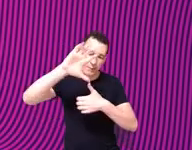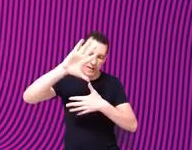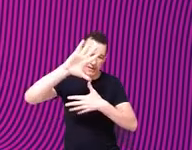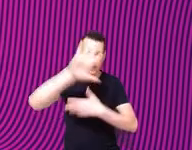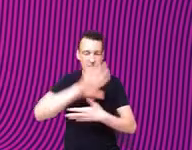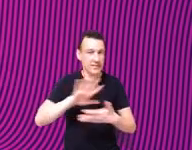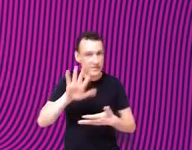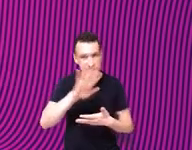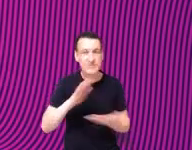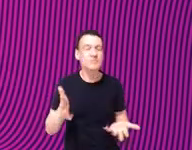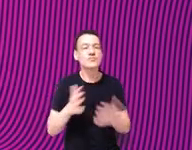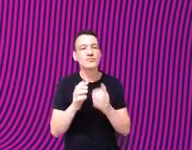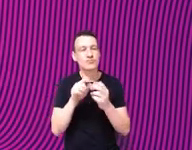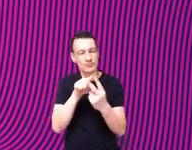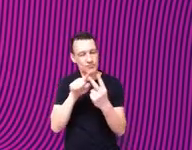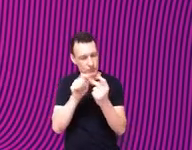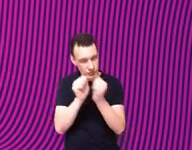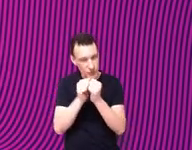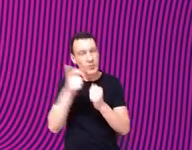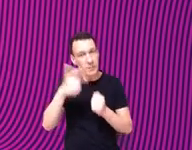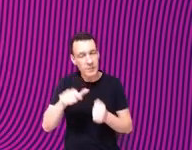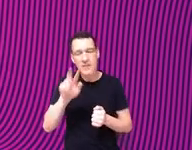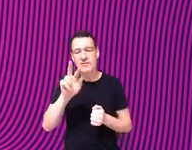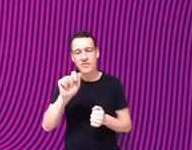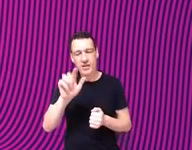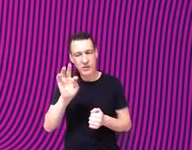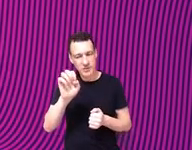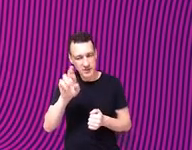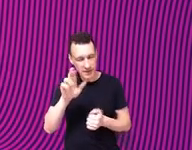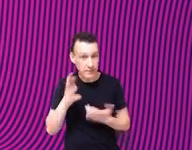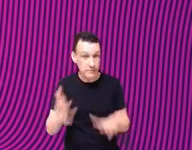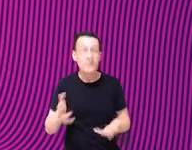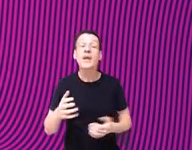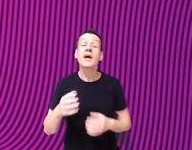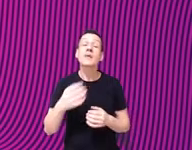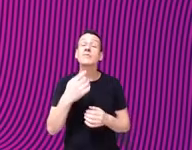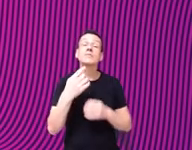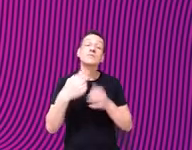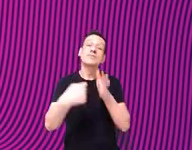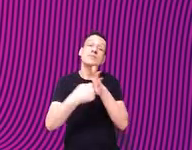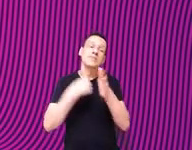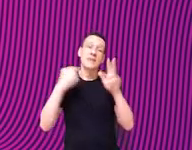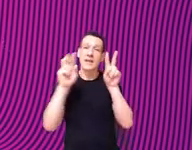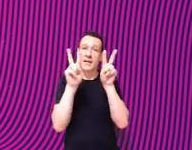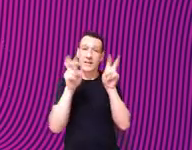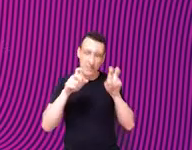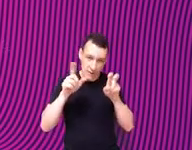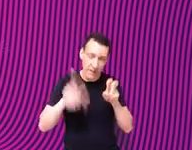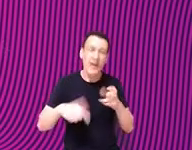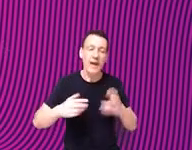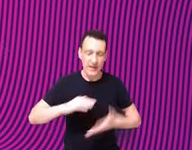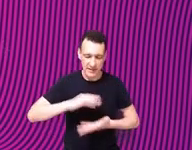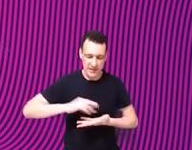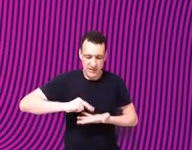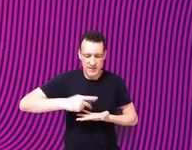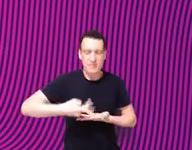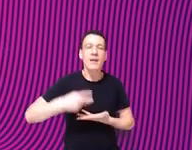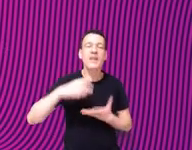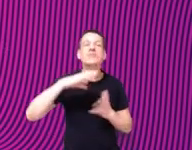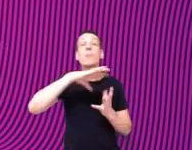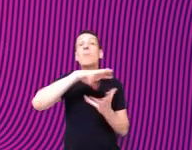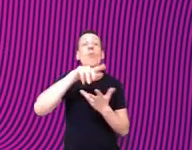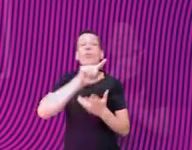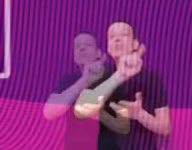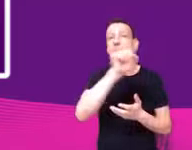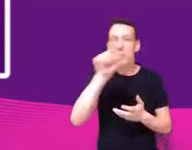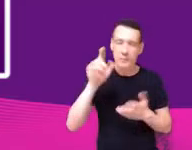O tema que me foi designado, então, foi o transplante renal no mundo, que eu vou passar a apresentar a partir de agora. A minha tela não